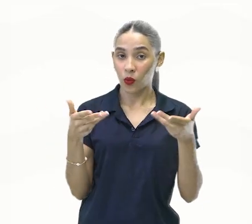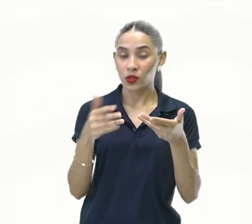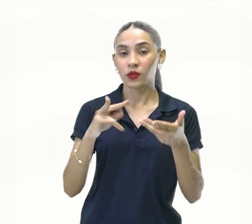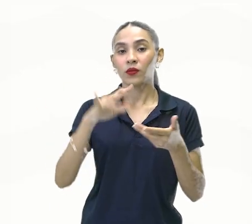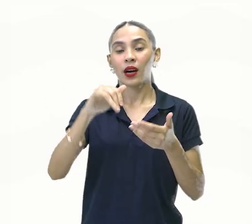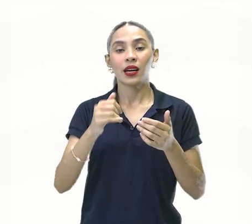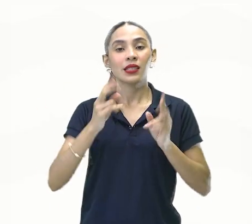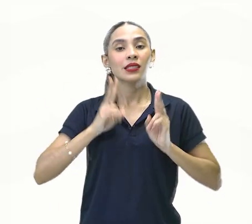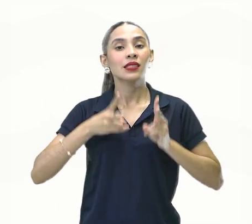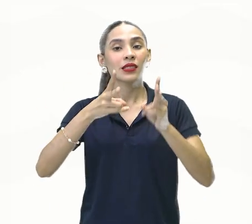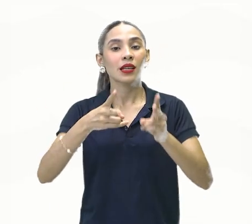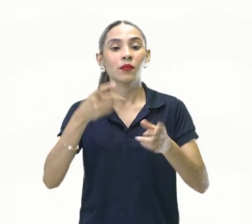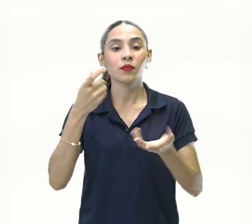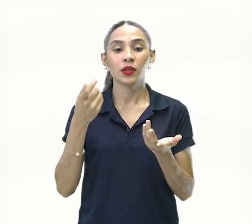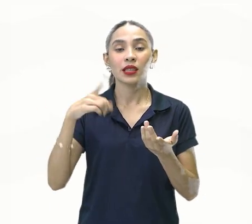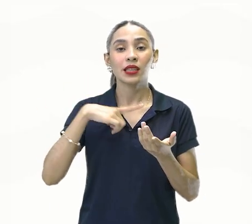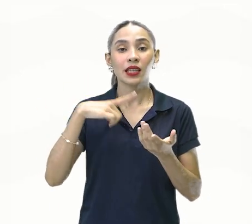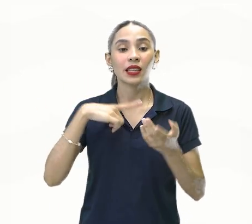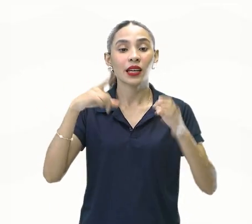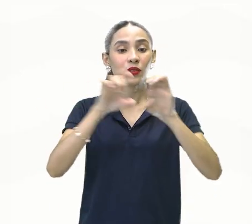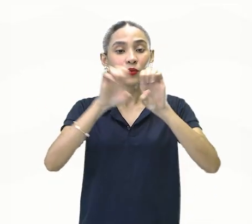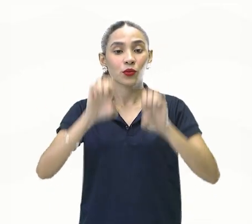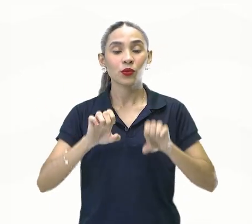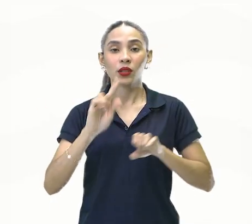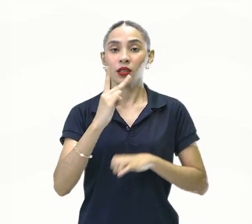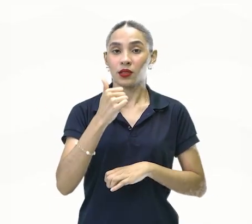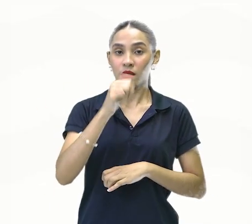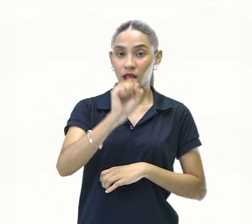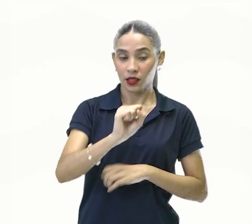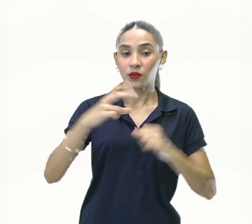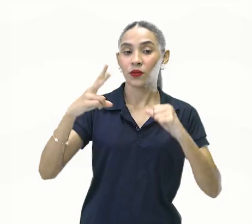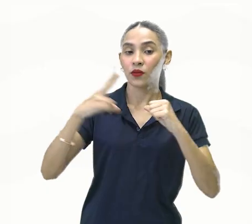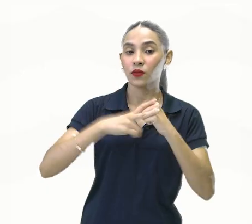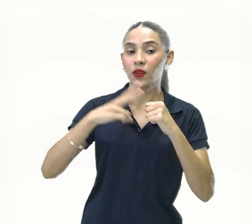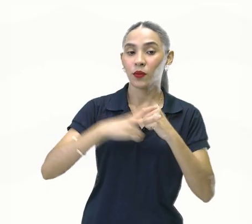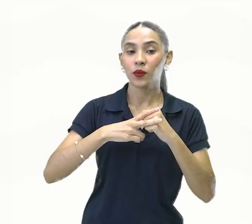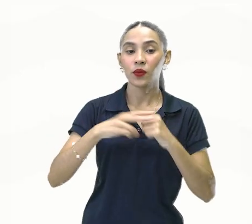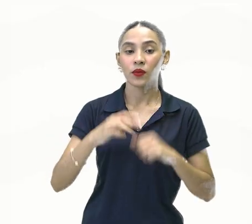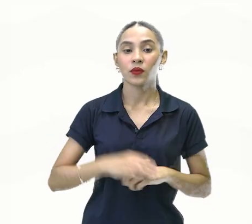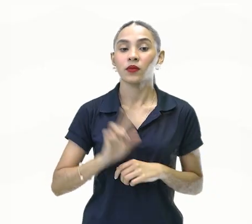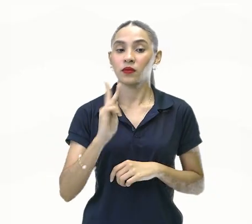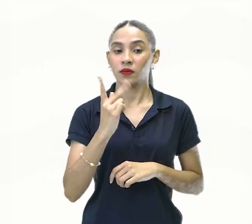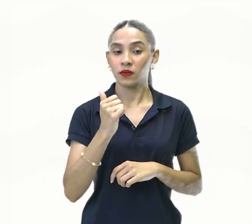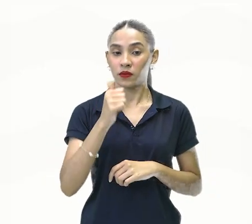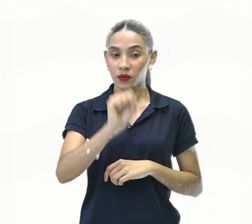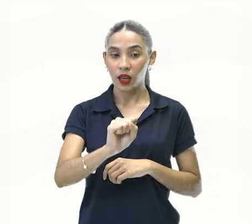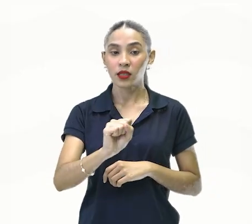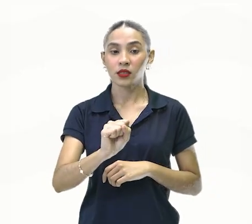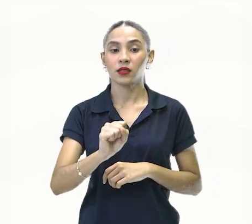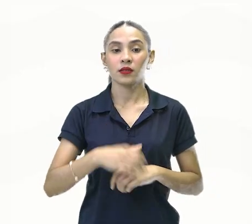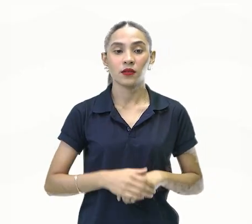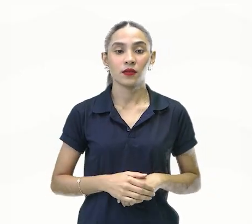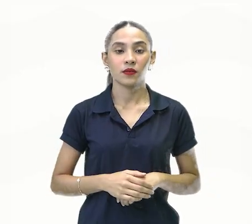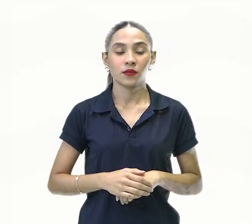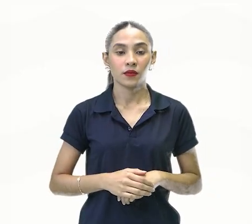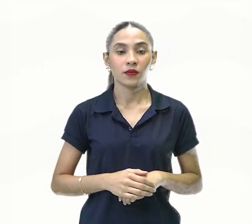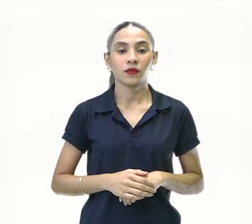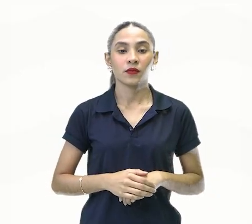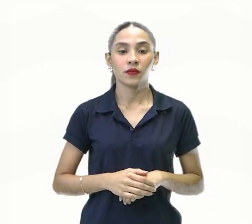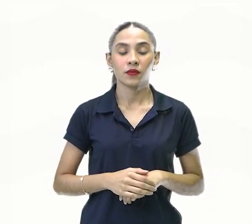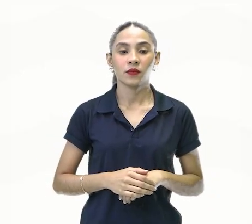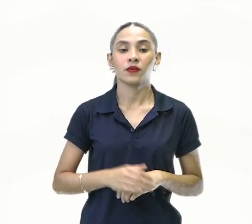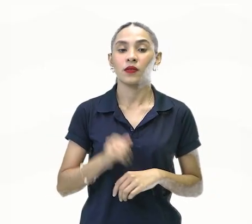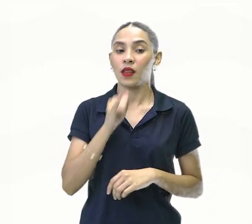vai sempre obrigar a estrutura has, ou seja, o verbo has, tá? O verbo to have, conjugado com uma dessas